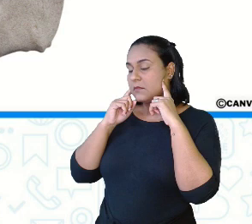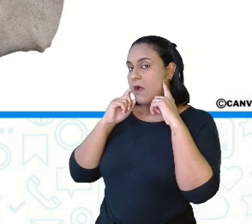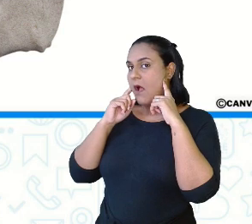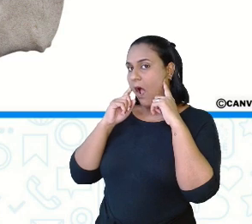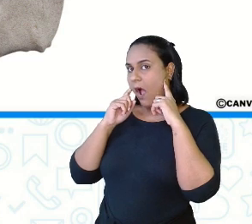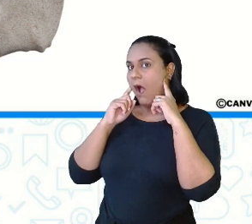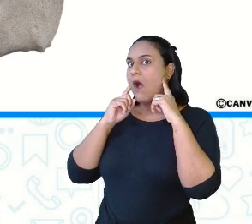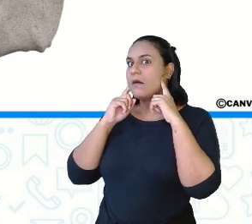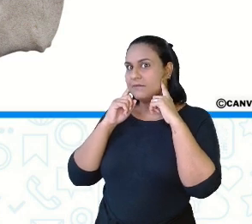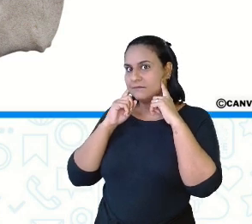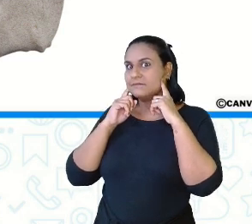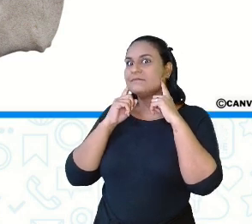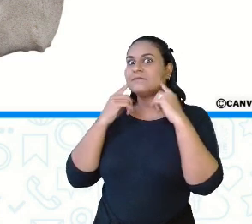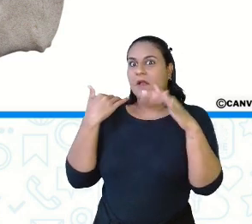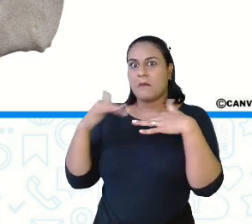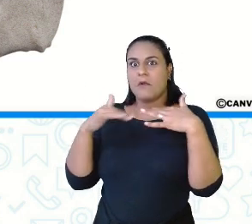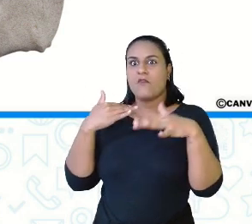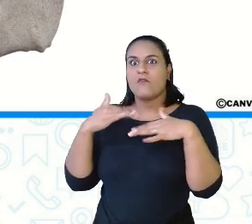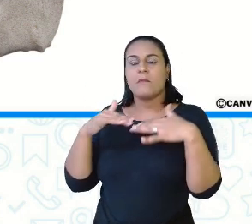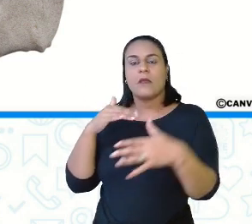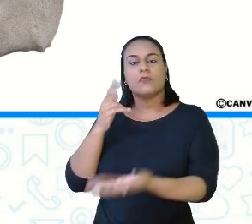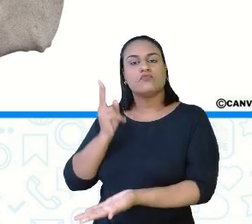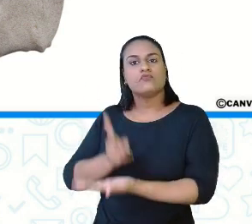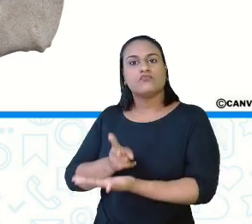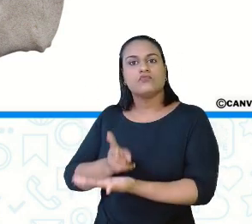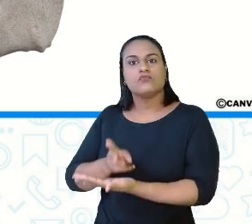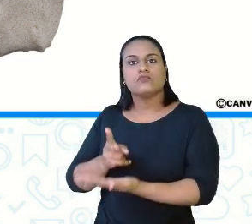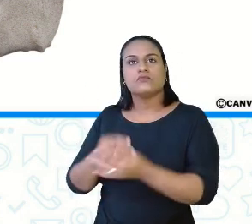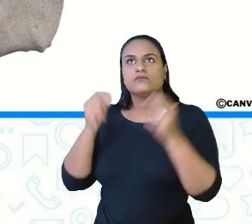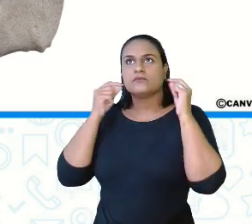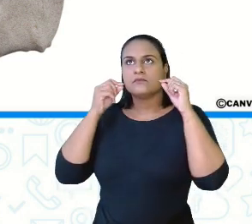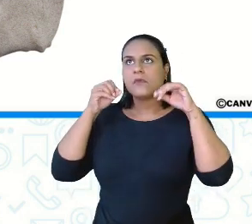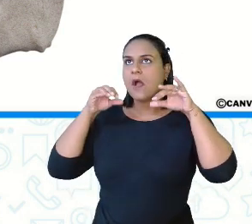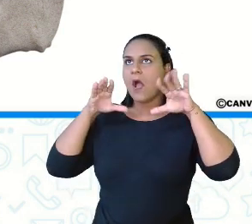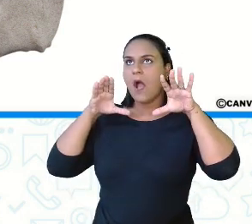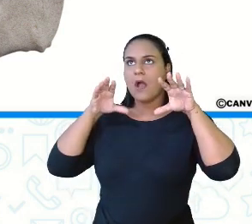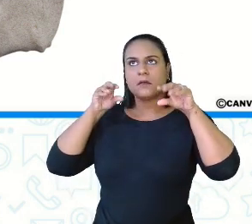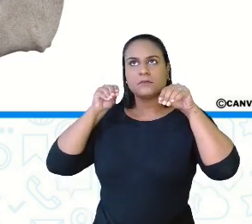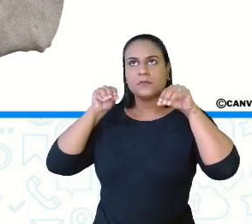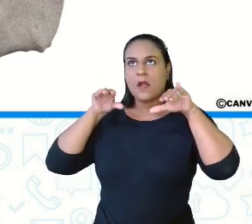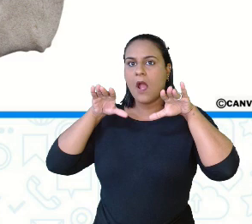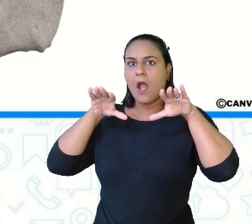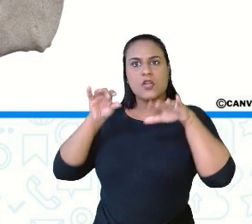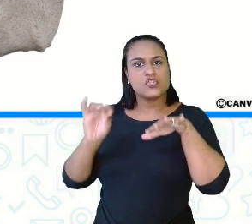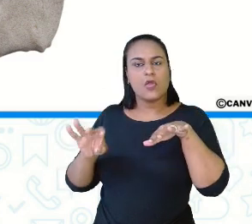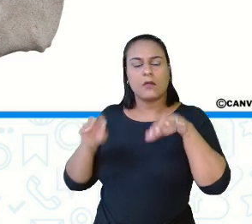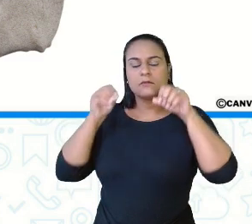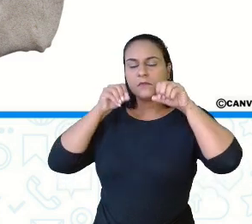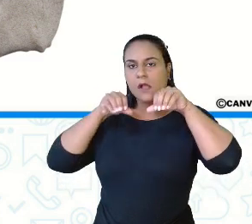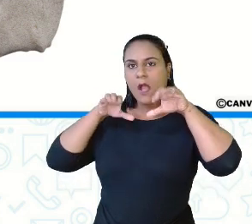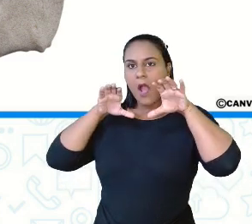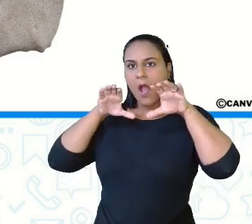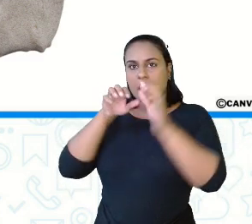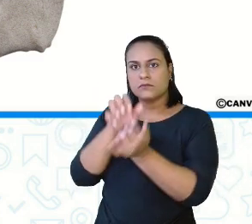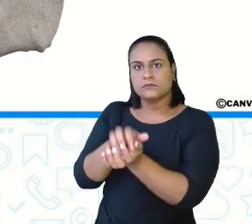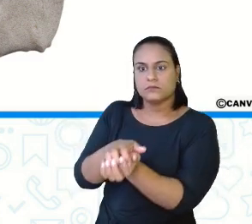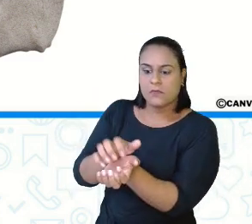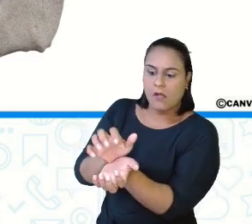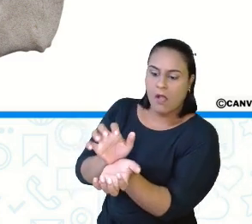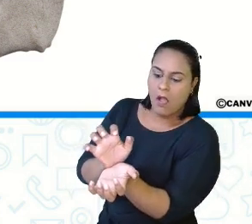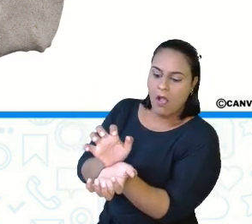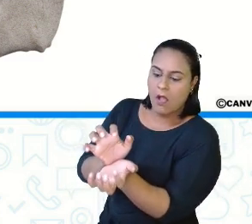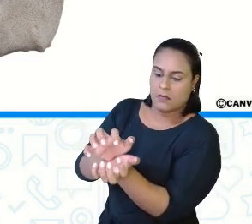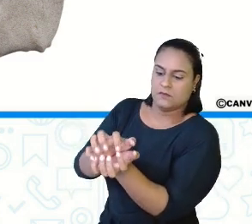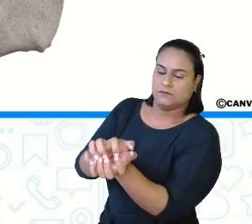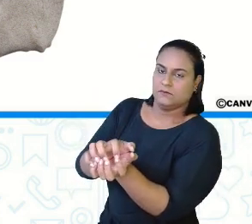maxilar, mas é um movimento fixo. Você consegue abrir e fechar a boca, né? Você abre e fecha. Então eu tenho